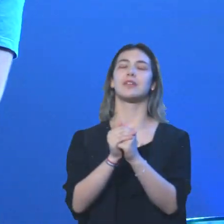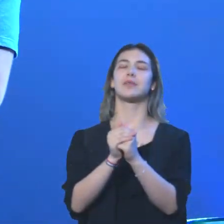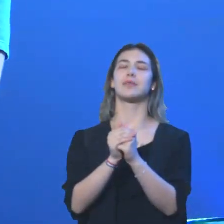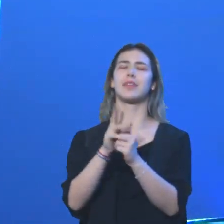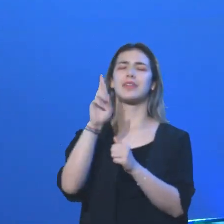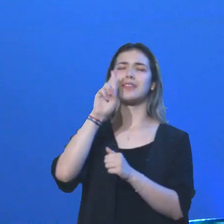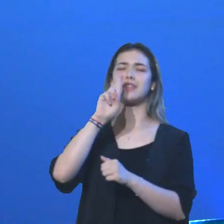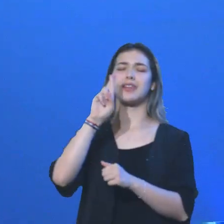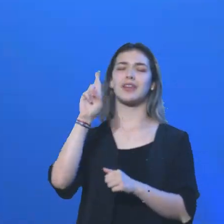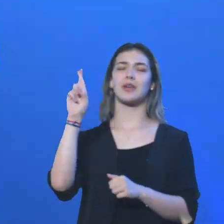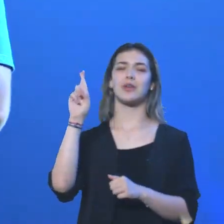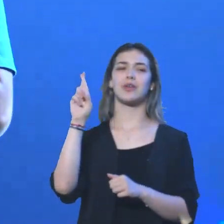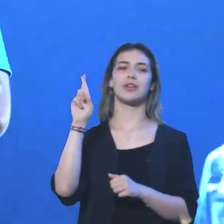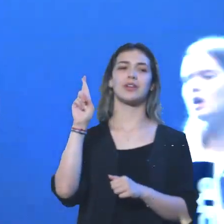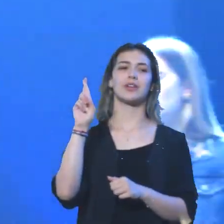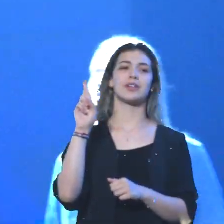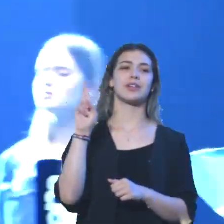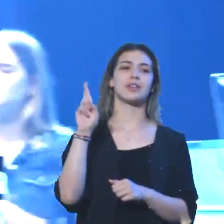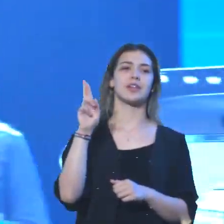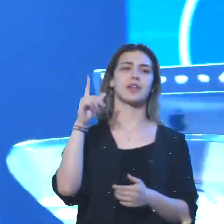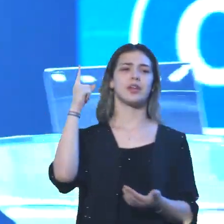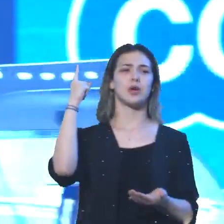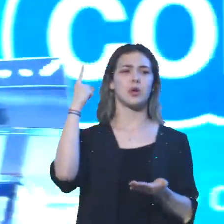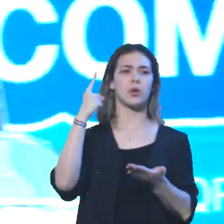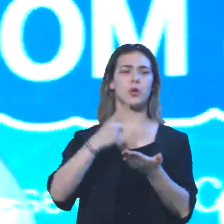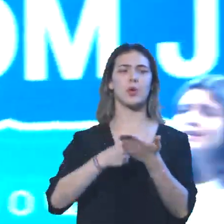esteja selando essa oração nessa noite, Deus.